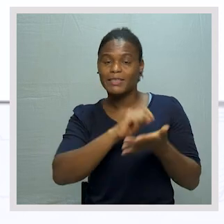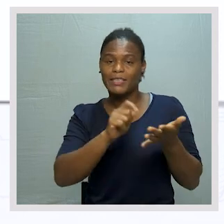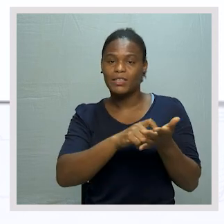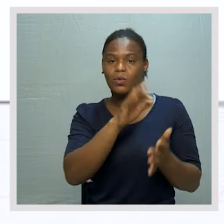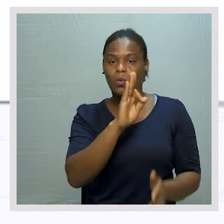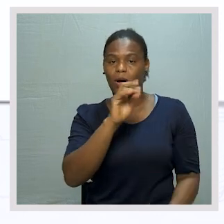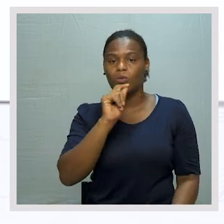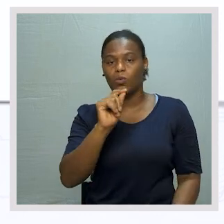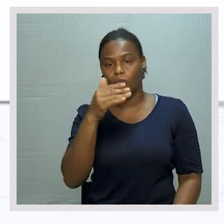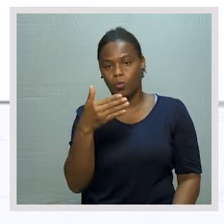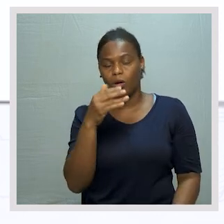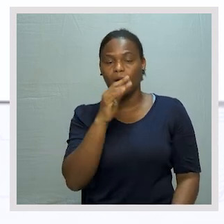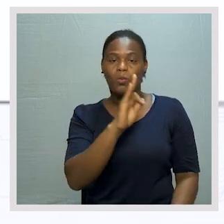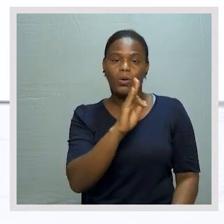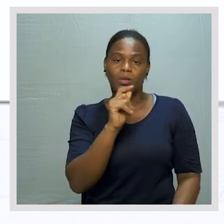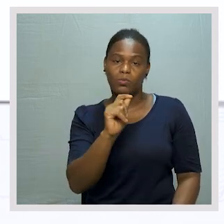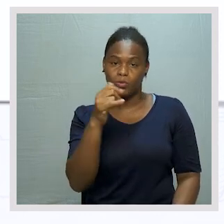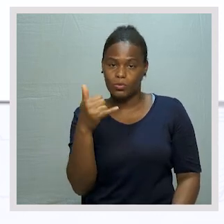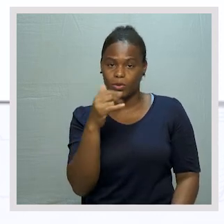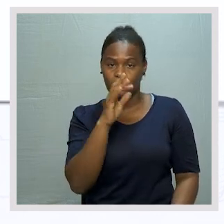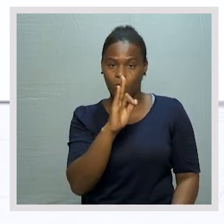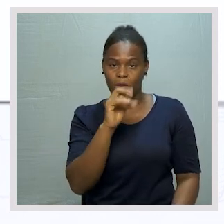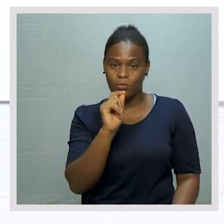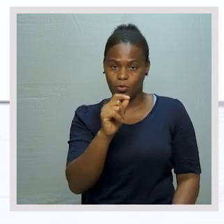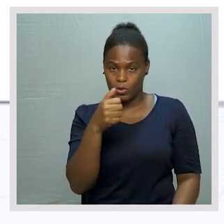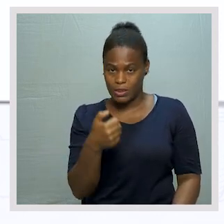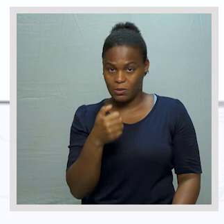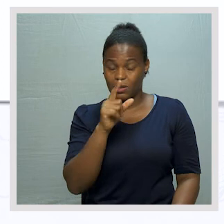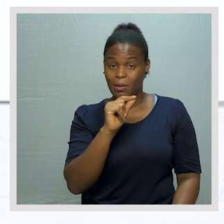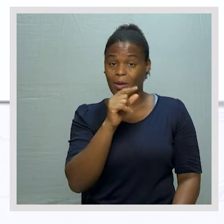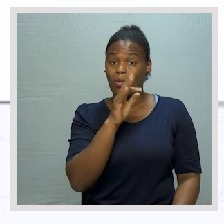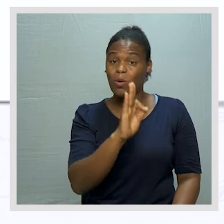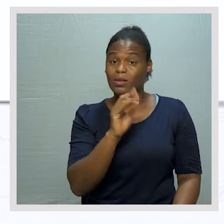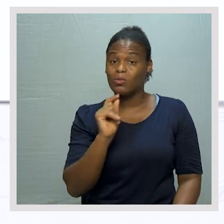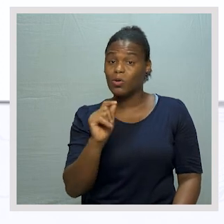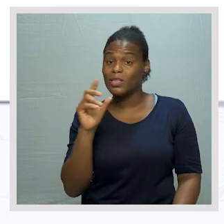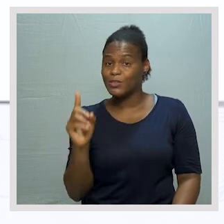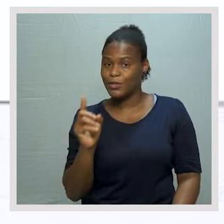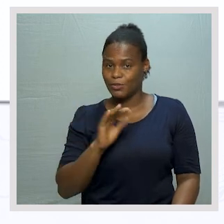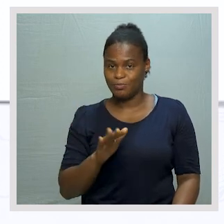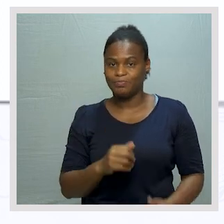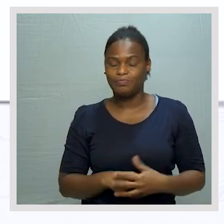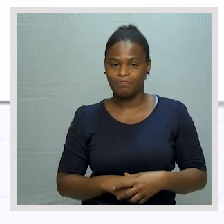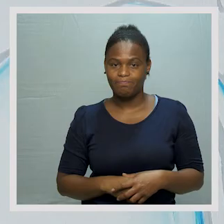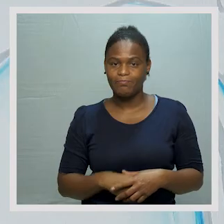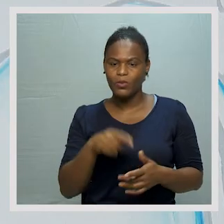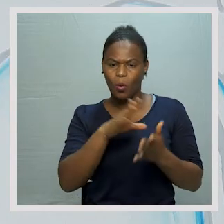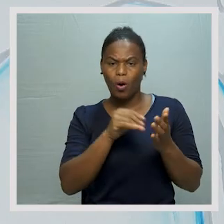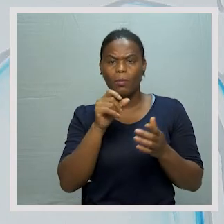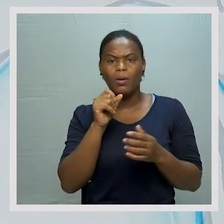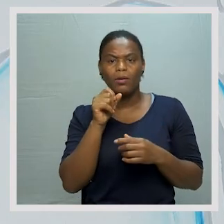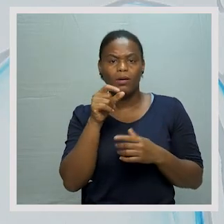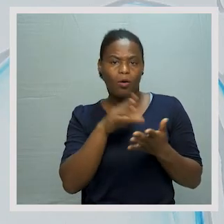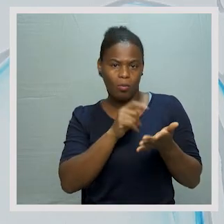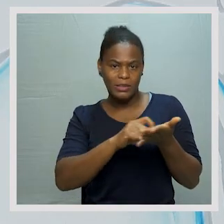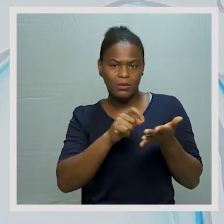os exercícios 4.1, 4.2, 4.5 e 4.6. Já copiaram